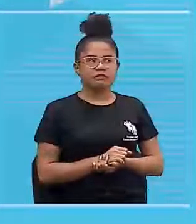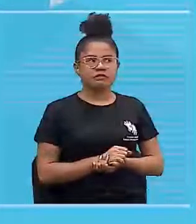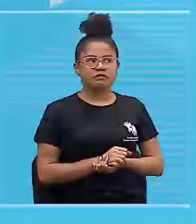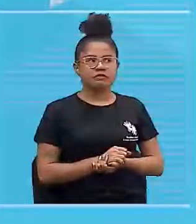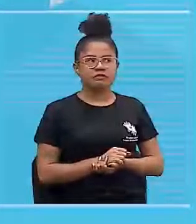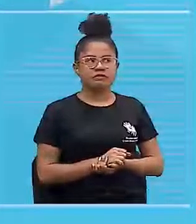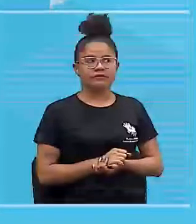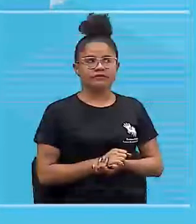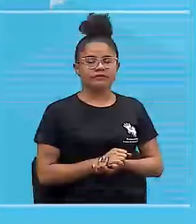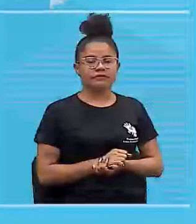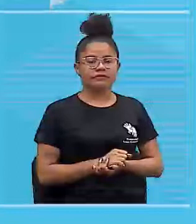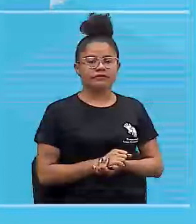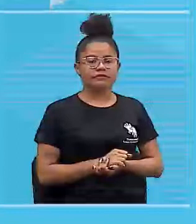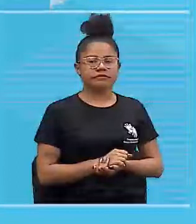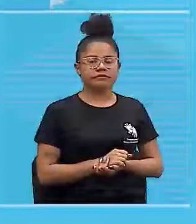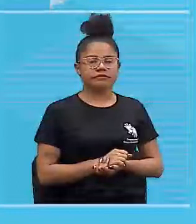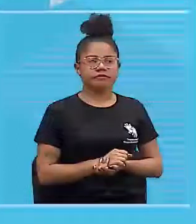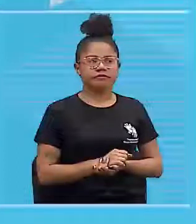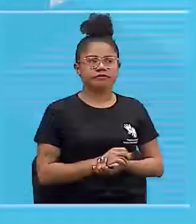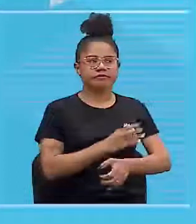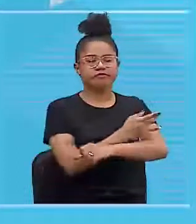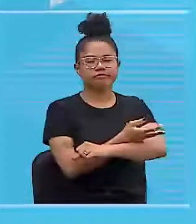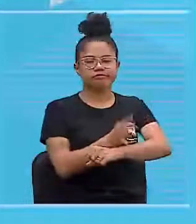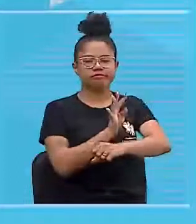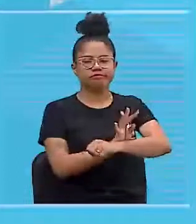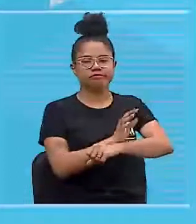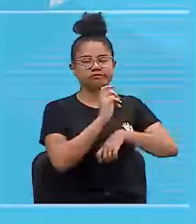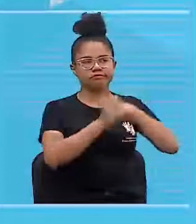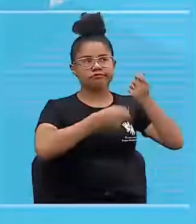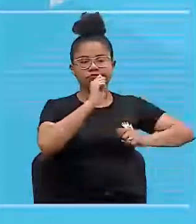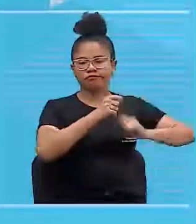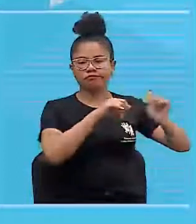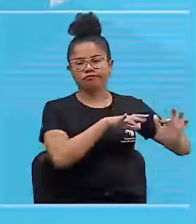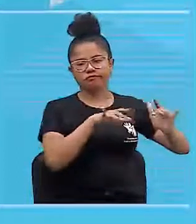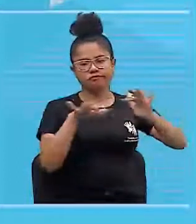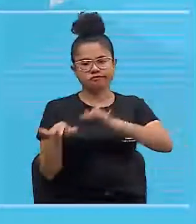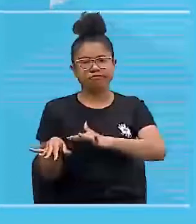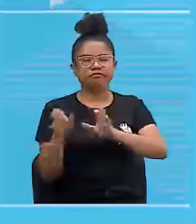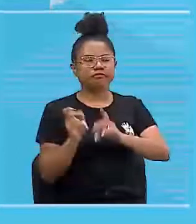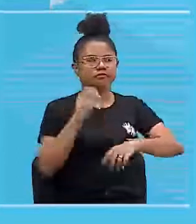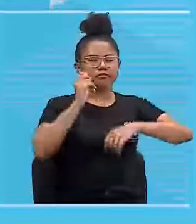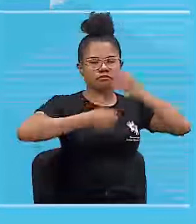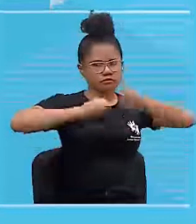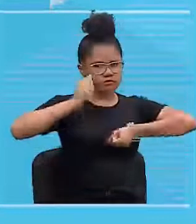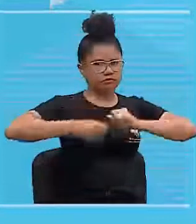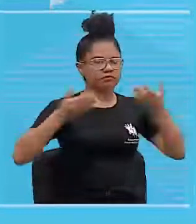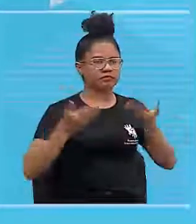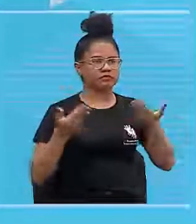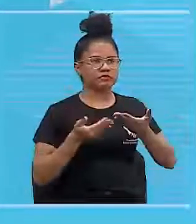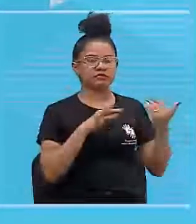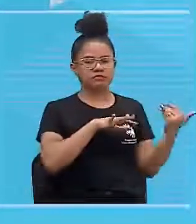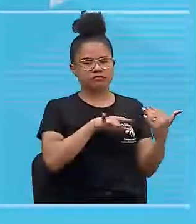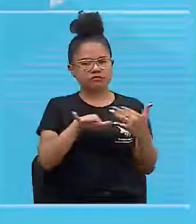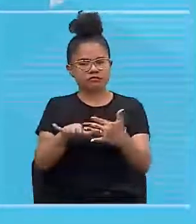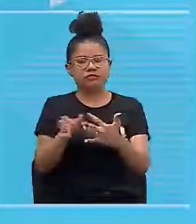desindustrialização 10 metropolização galera as indústrias estão correndo para o